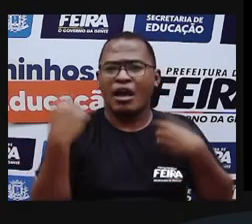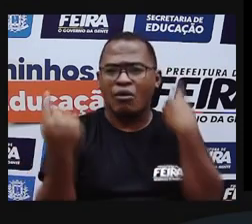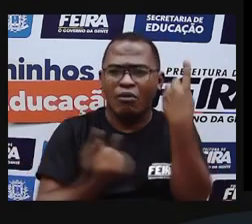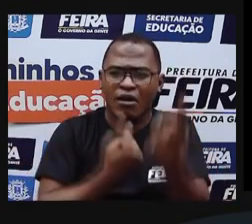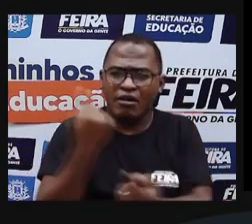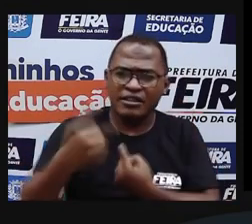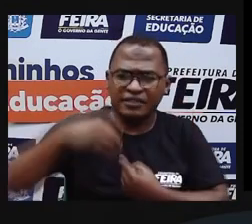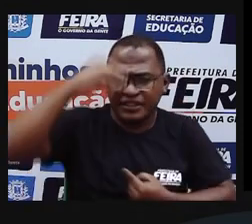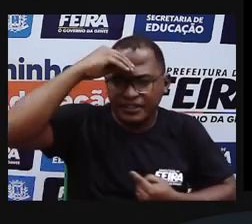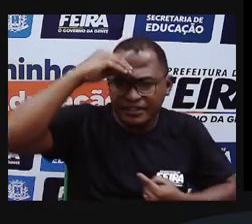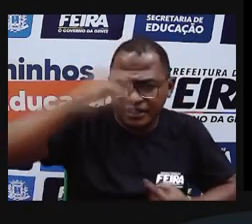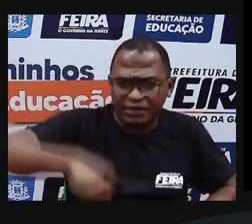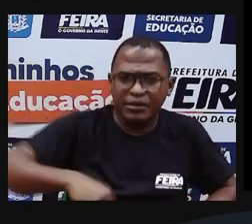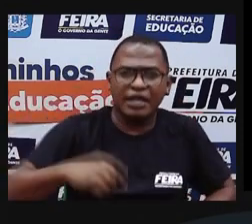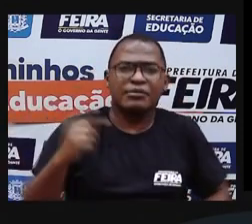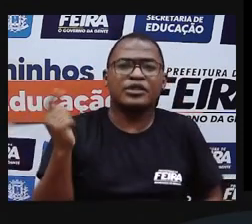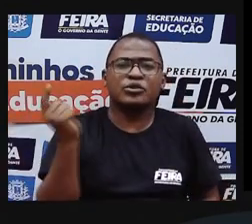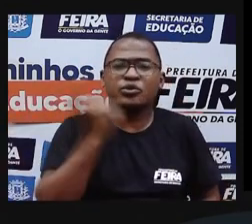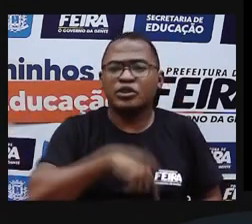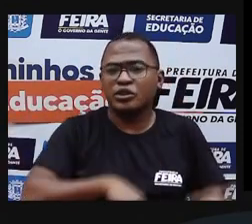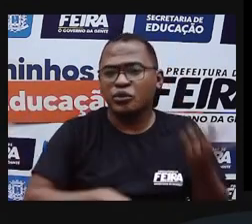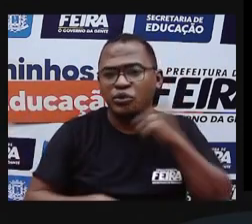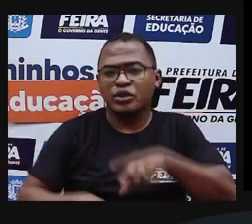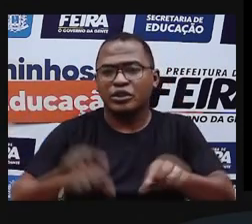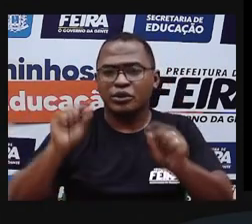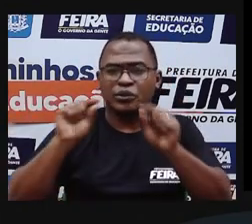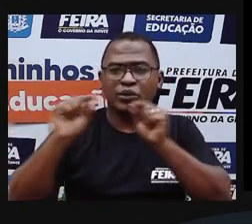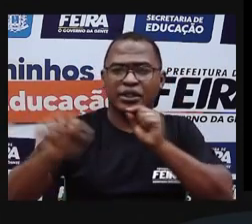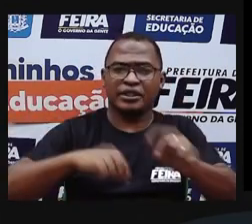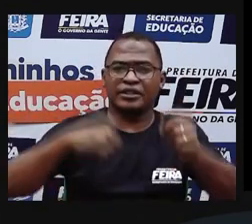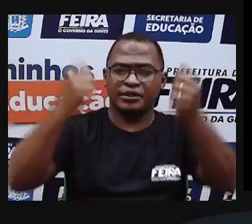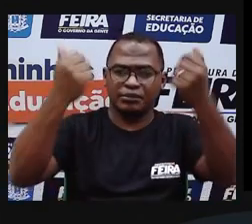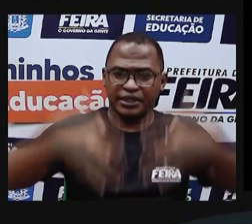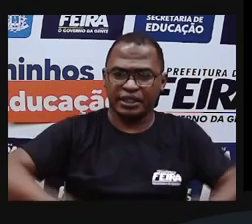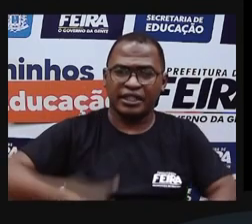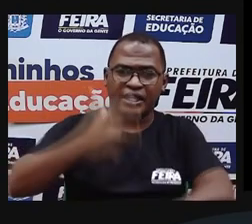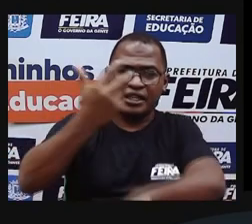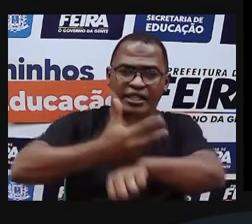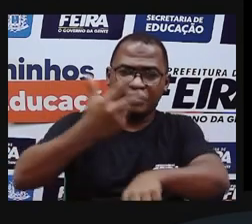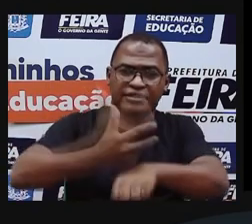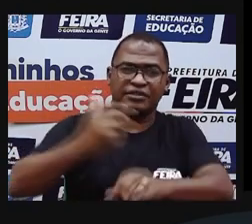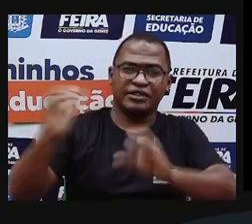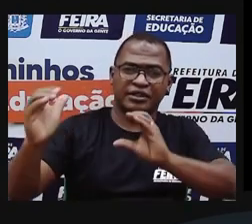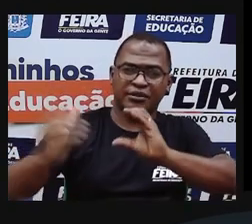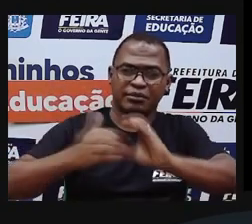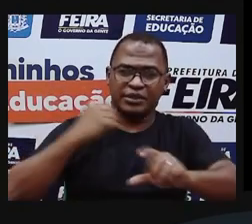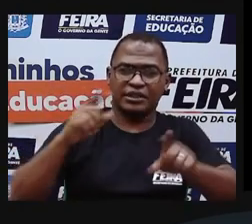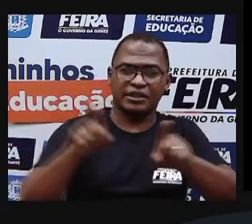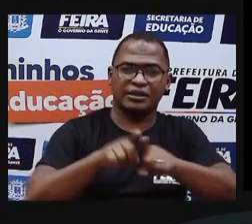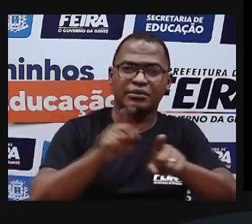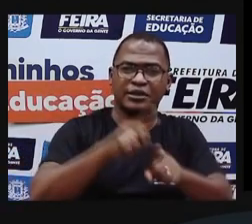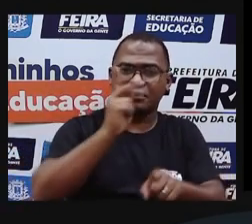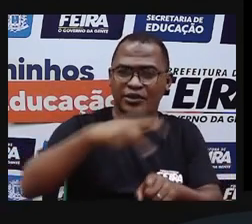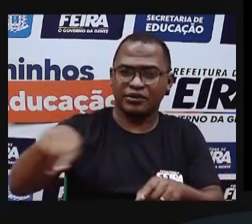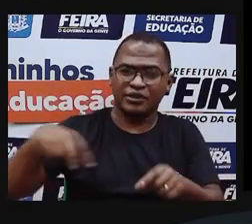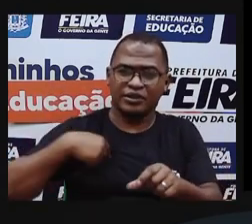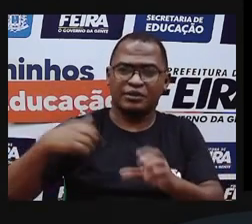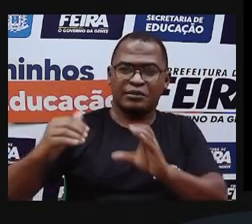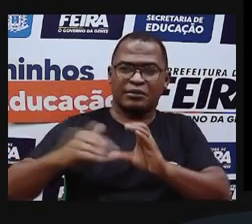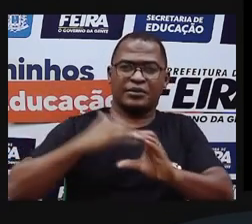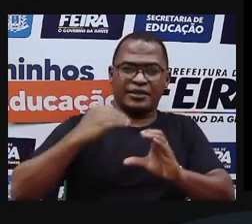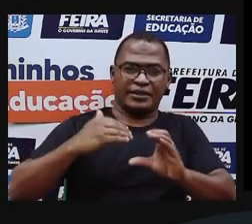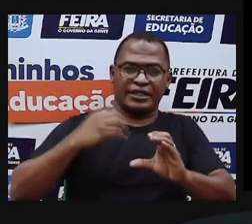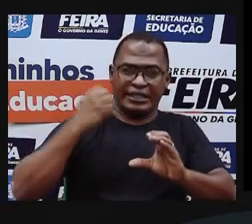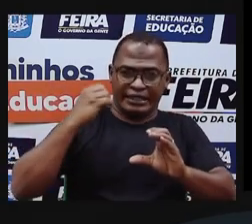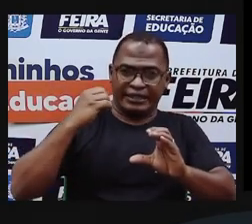que vocês tiveram através do estudo. Conta um pouquinho para a gente, grava esse vídeo e manda para a gente, manda para a professora e pede para eles